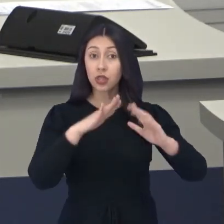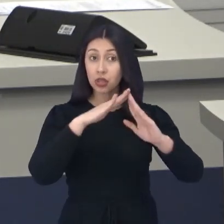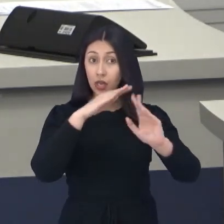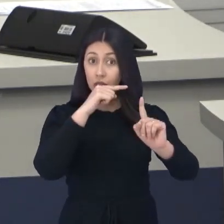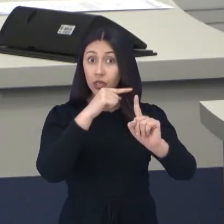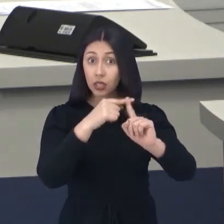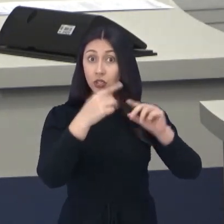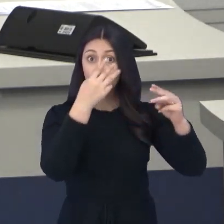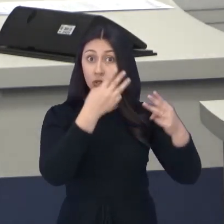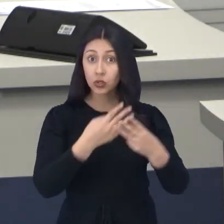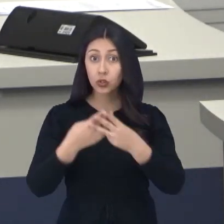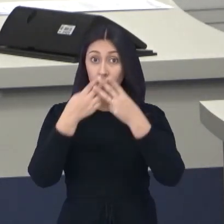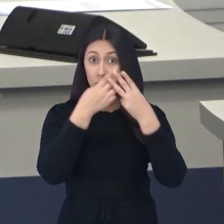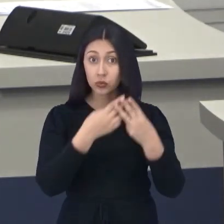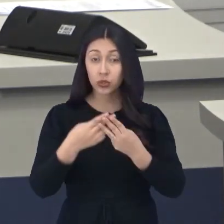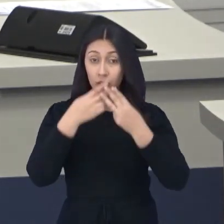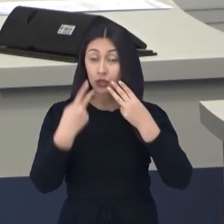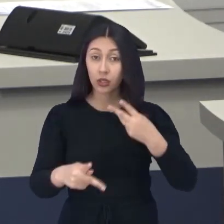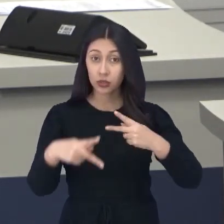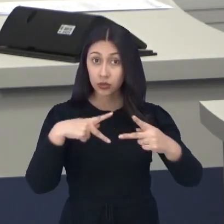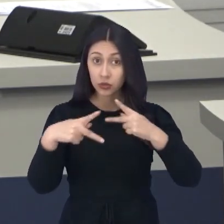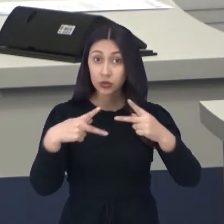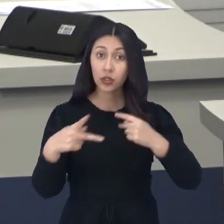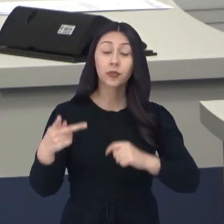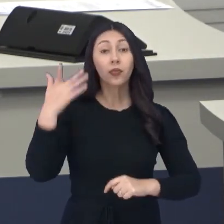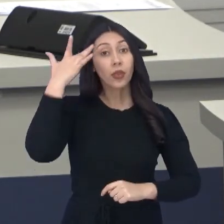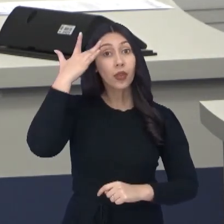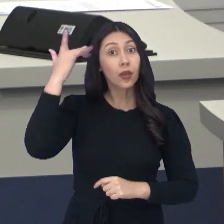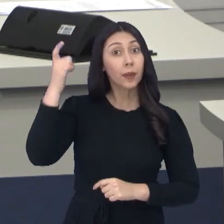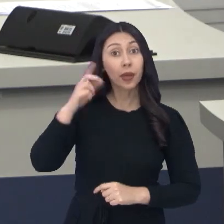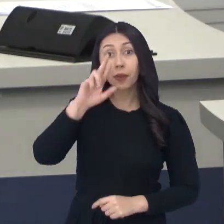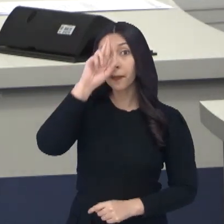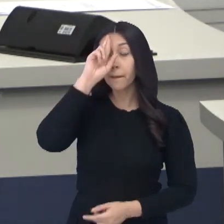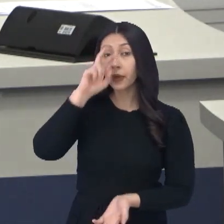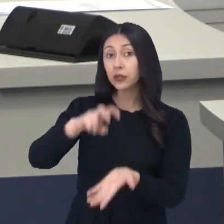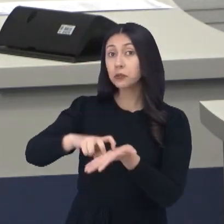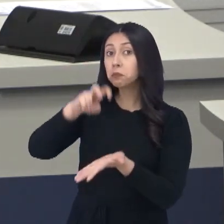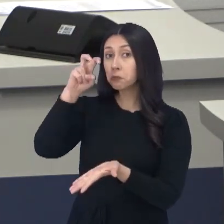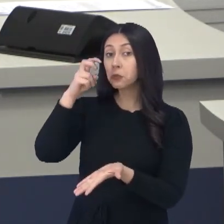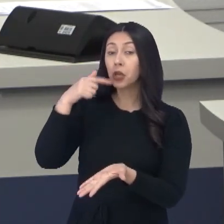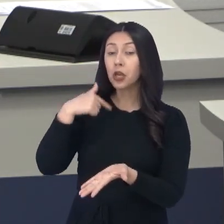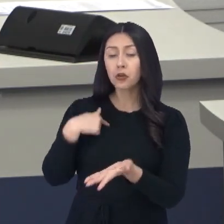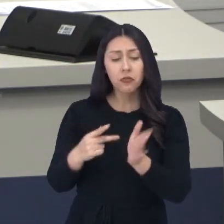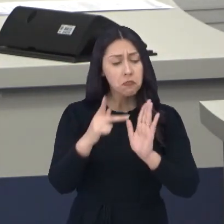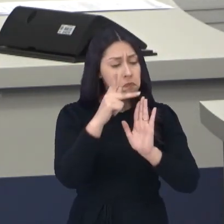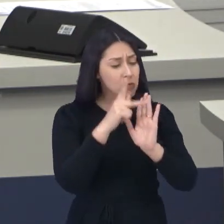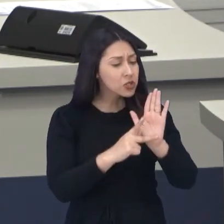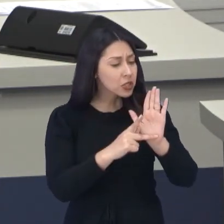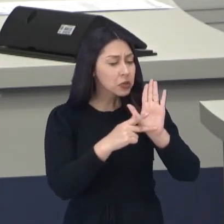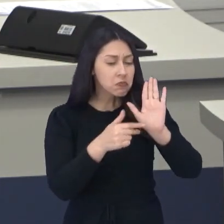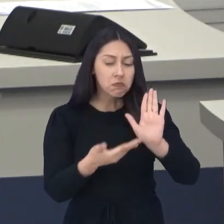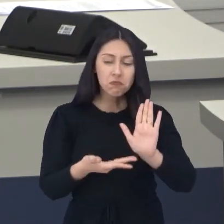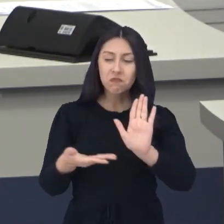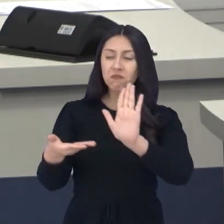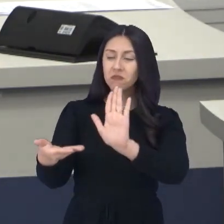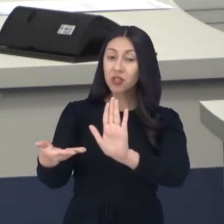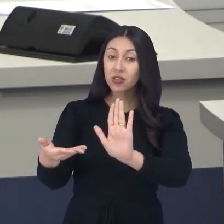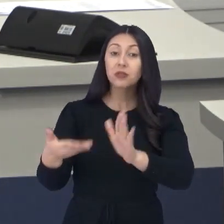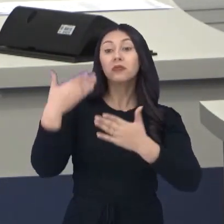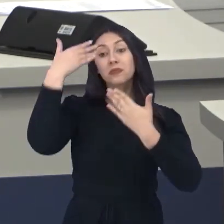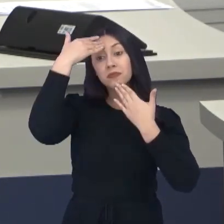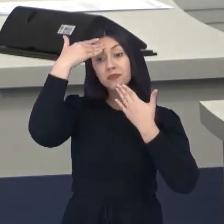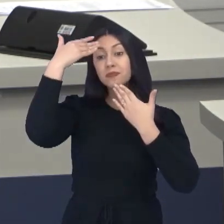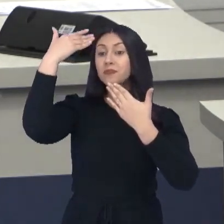Campos. Amanhã, lá nas cerimônias, ao meio-dia, vou entregar esse projeto. E muito obrigada